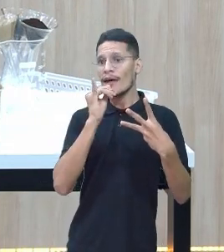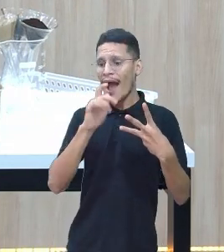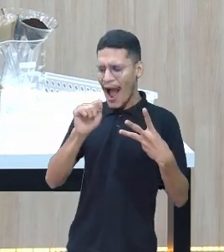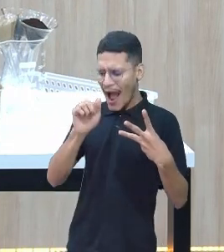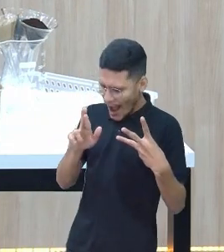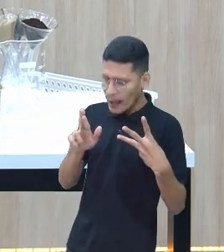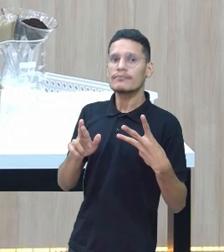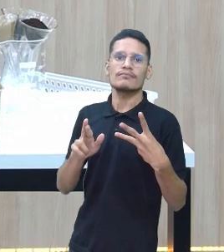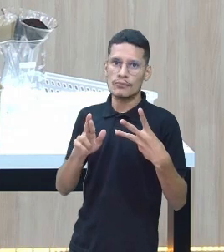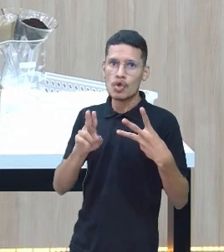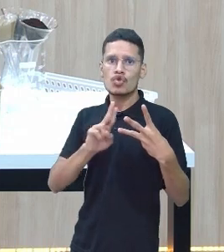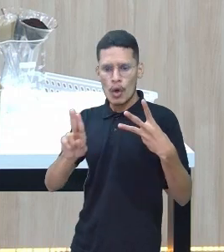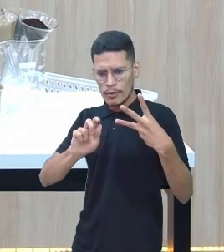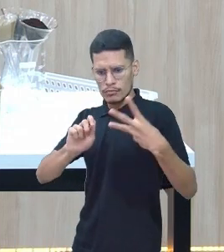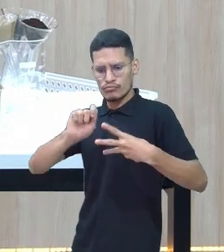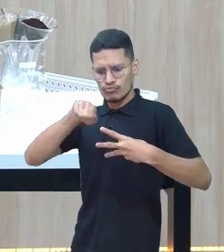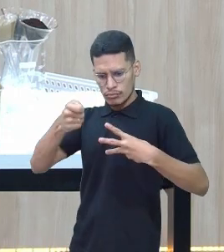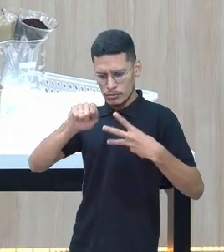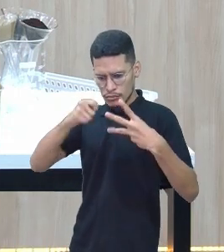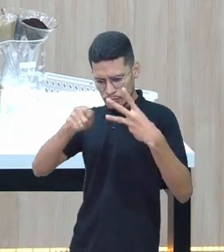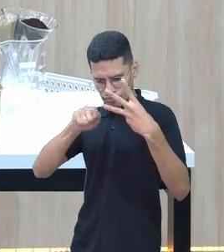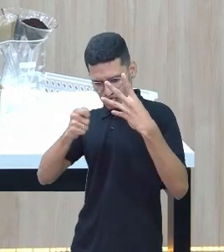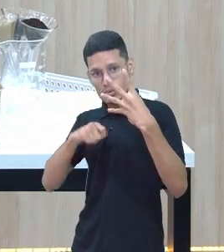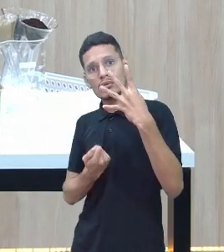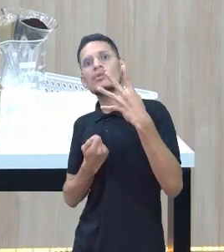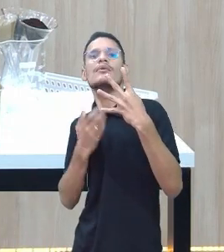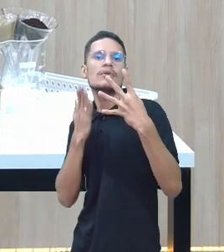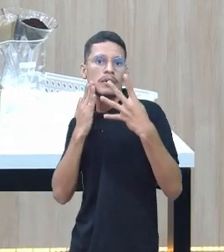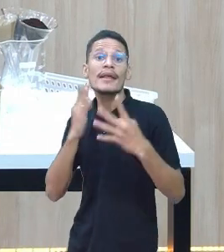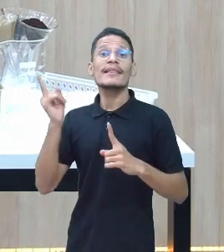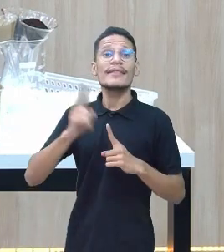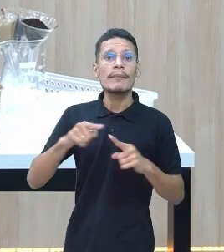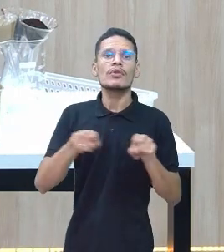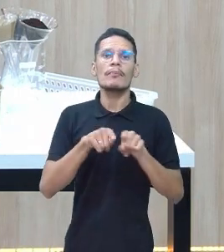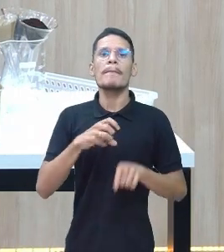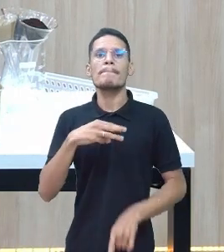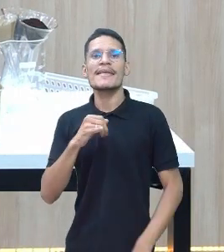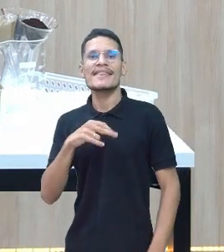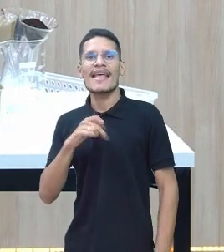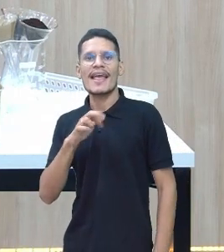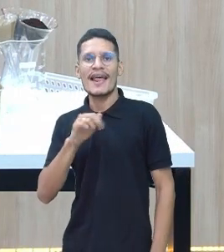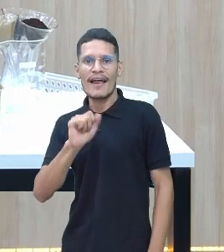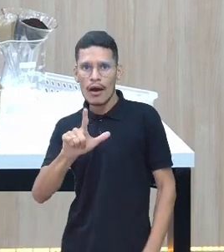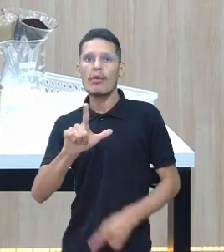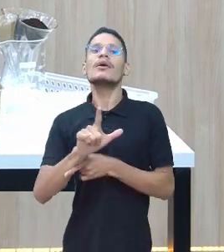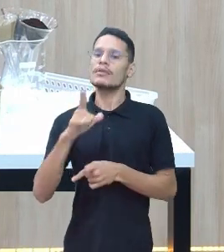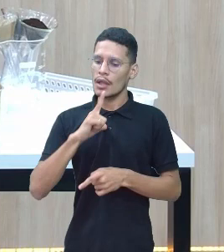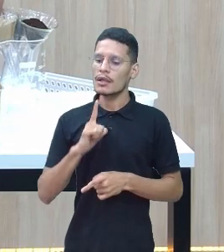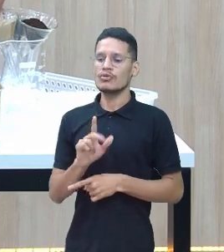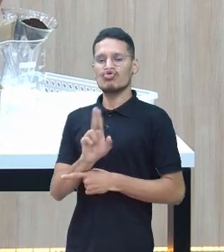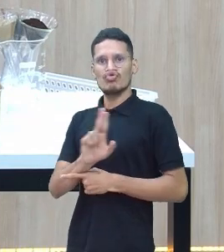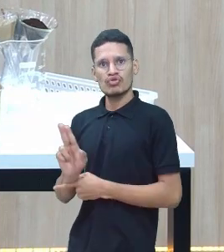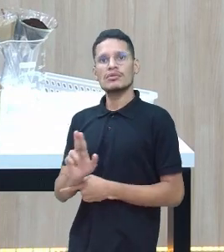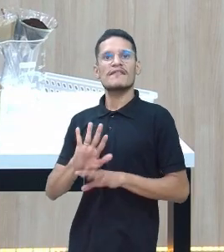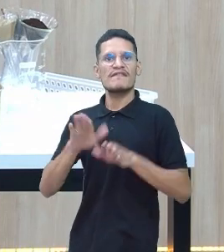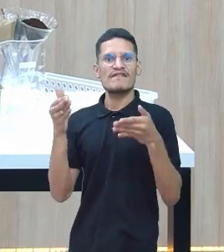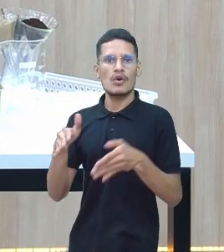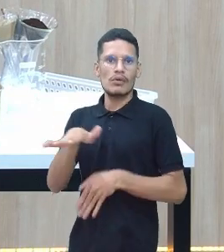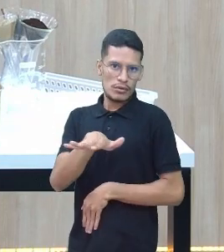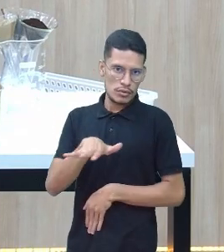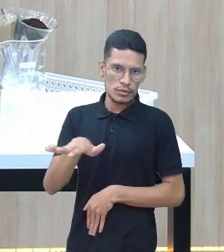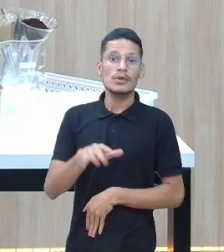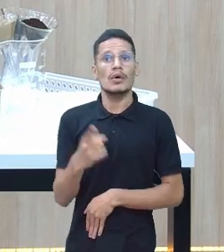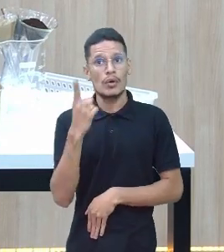porção de ar, e dependendo do tipo de mineral, também vai receber aí um nome específico. Mas, além